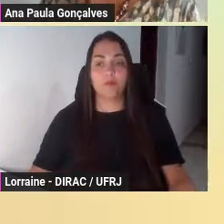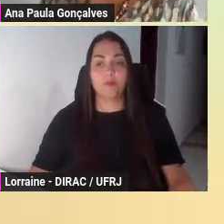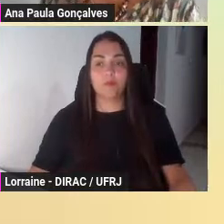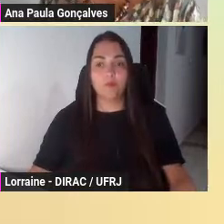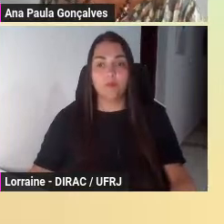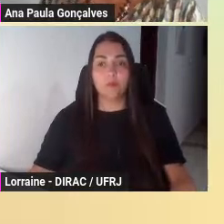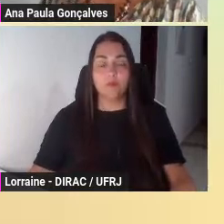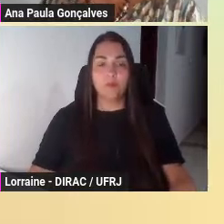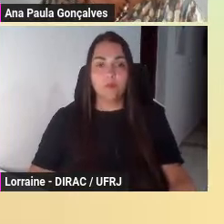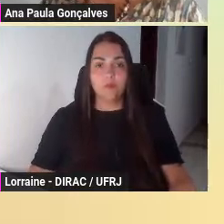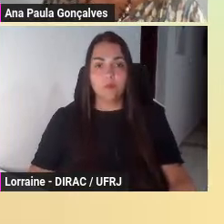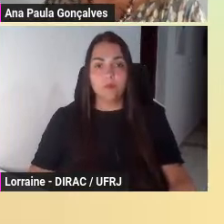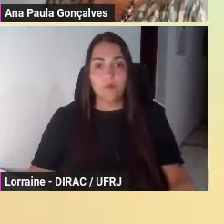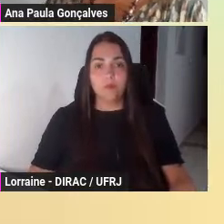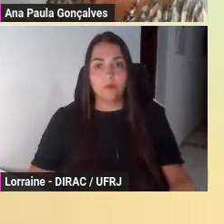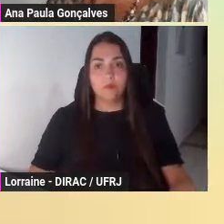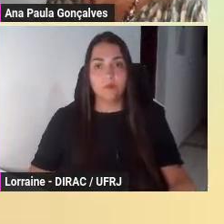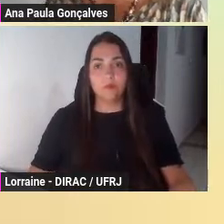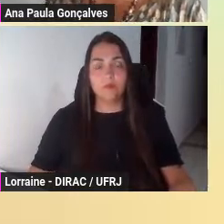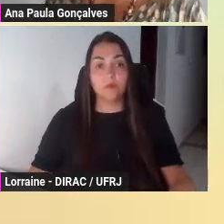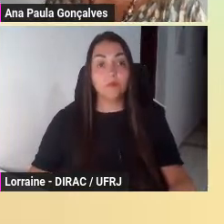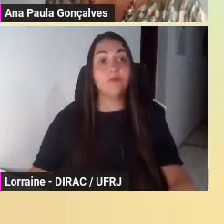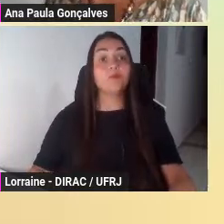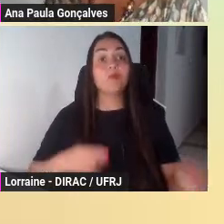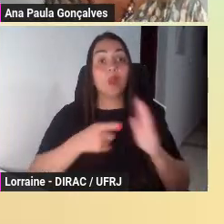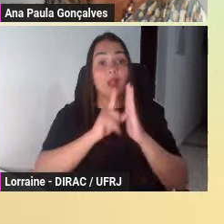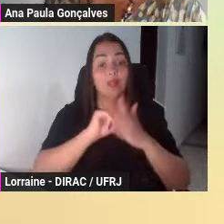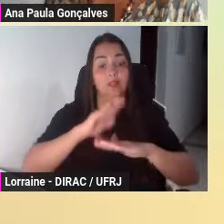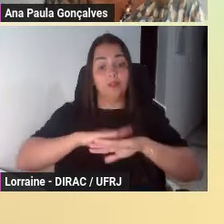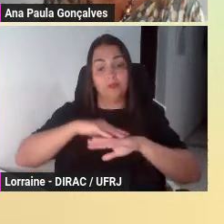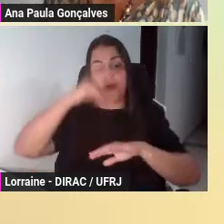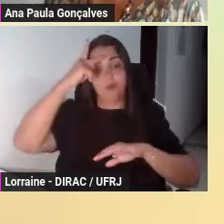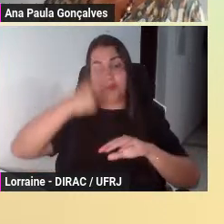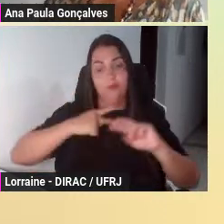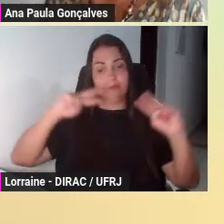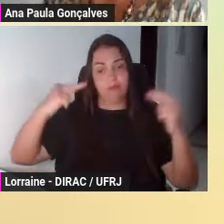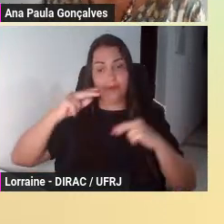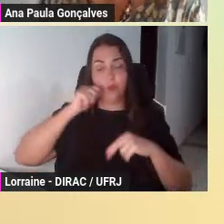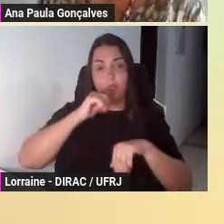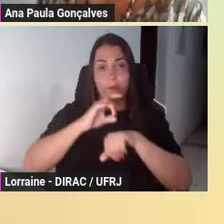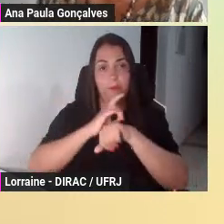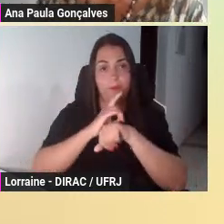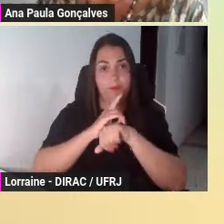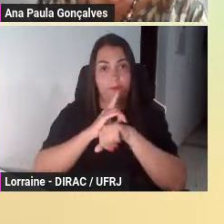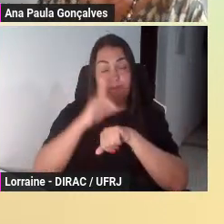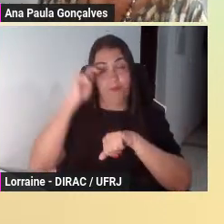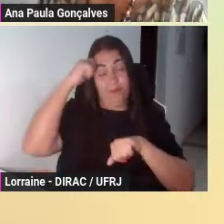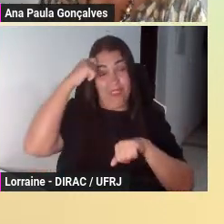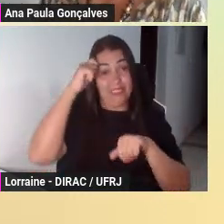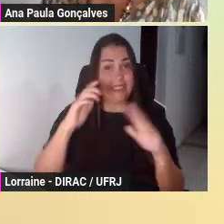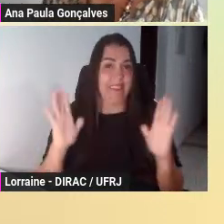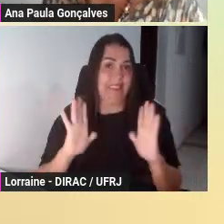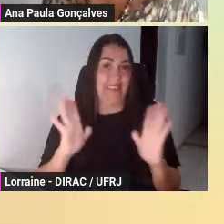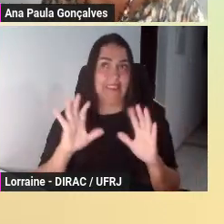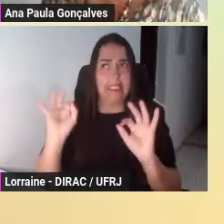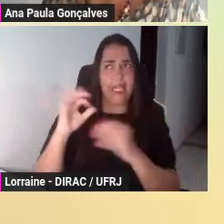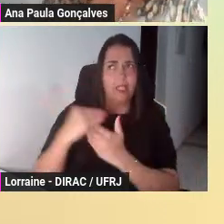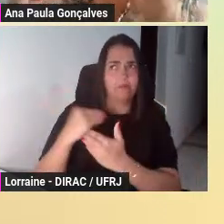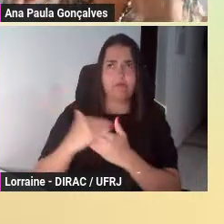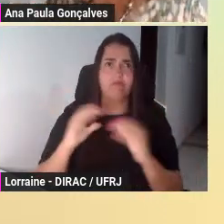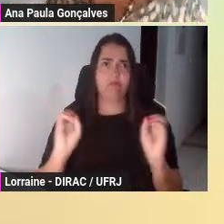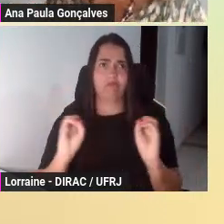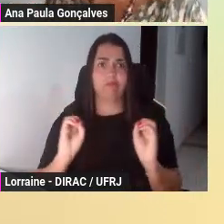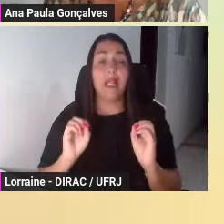Né? Antes de eu me entender como mulher preta, que, na verdade, eu não fui educada para ser uma mulher preta, eu sou fruto